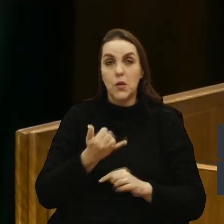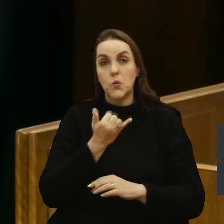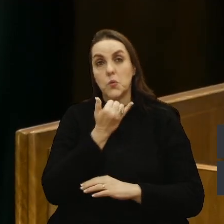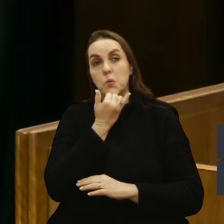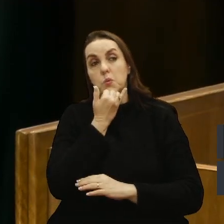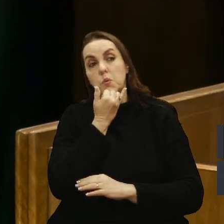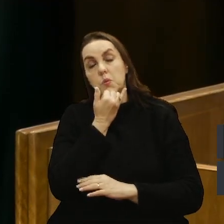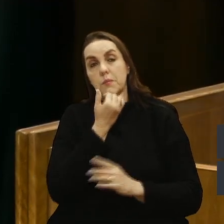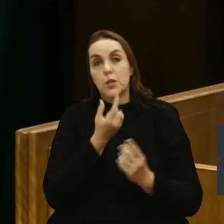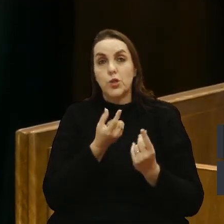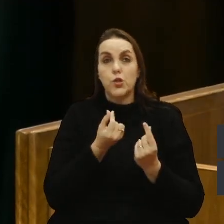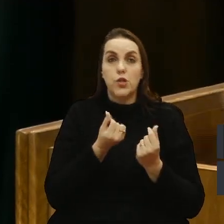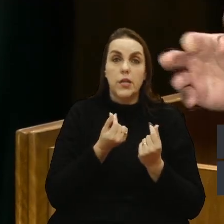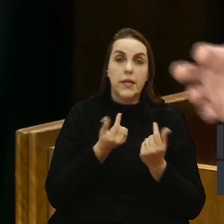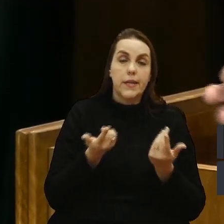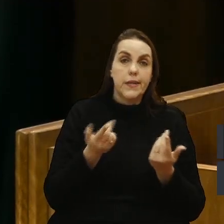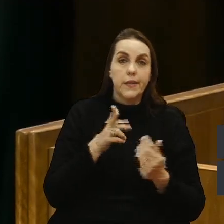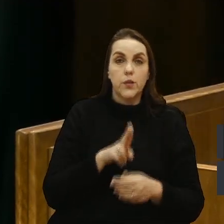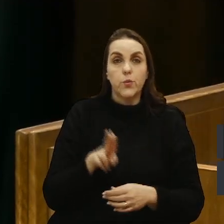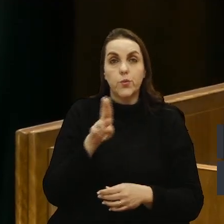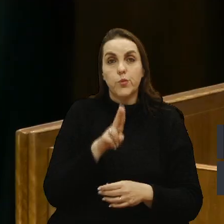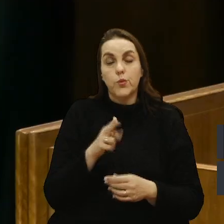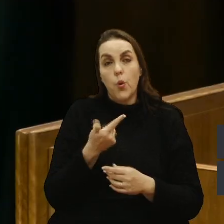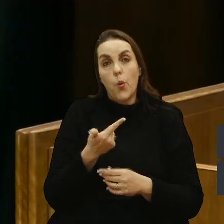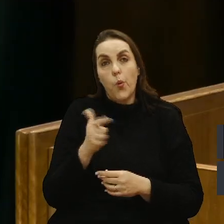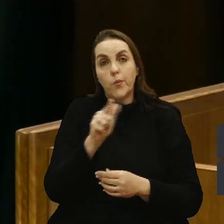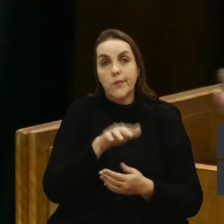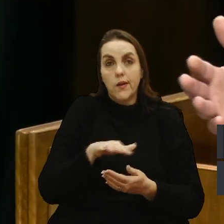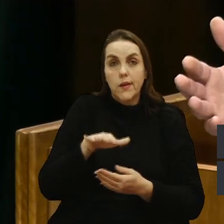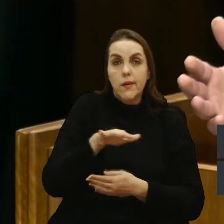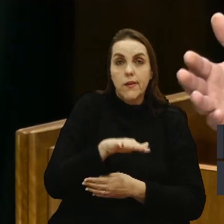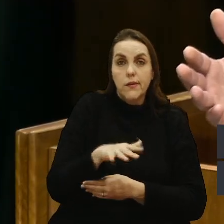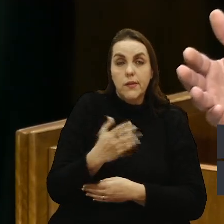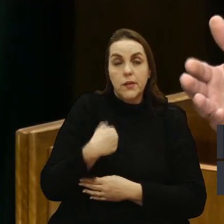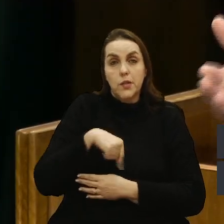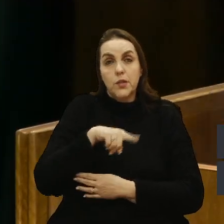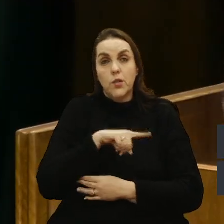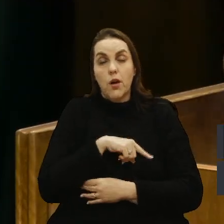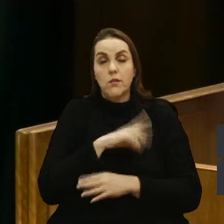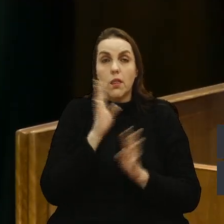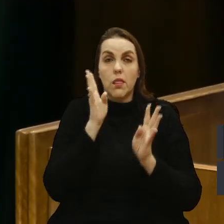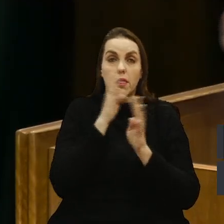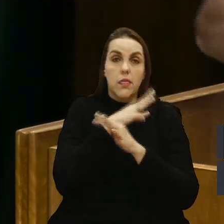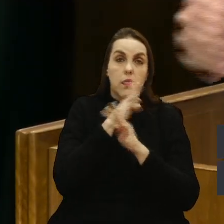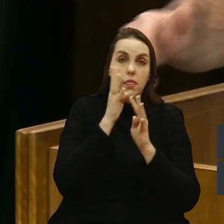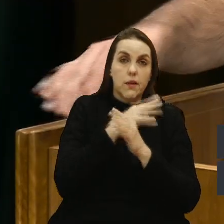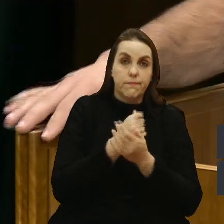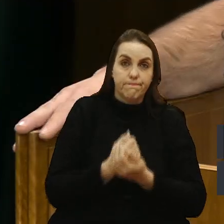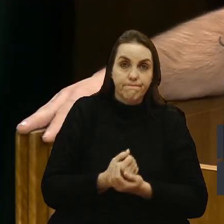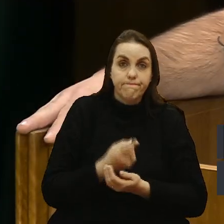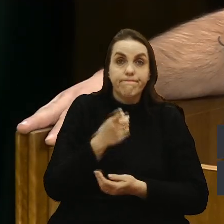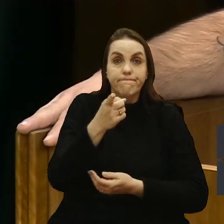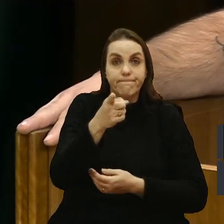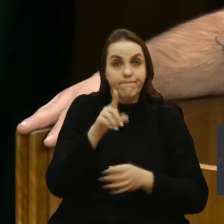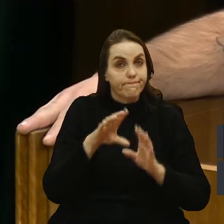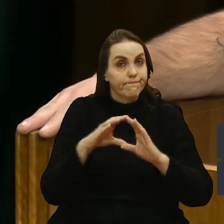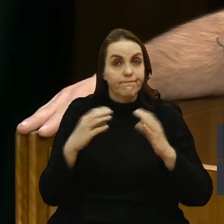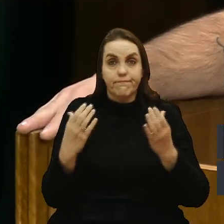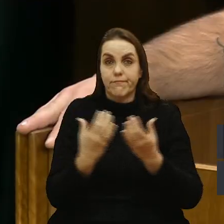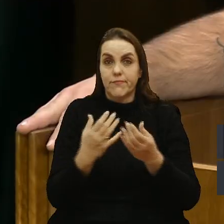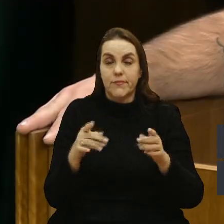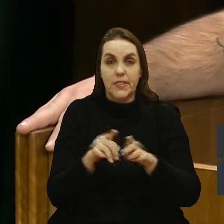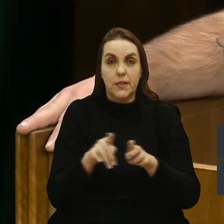o dinheiro foi utilizado para outra área e a gente fica a ver navios e você aí da comunidade